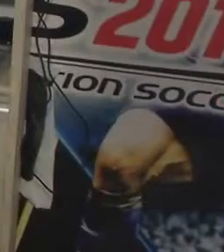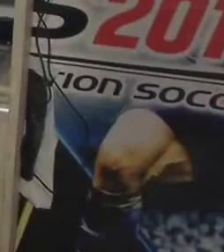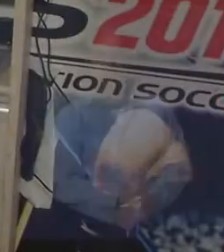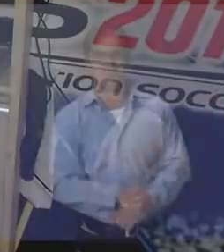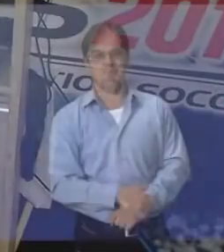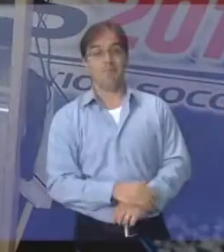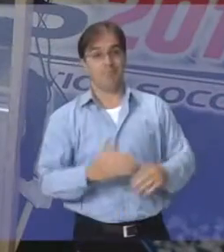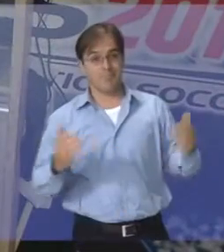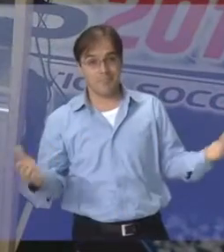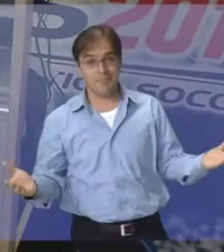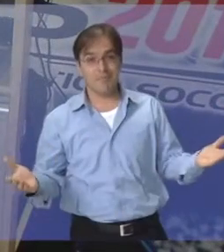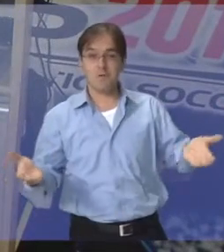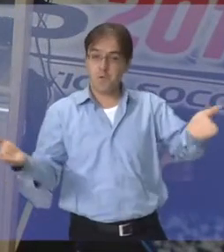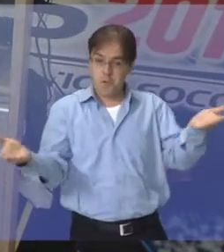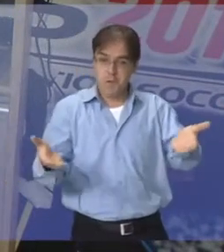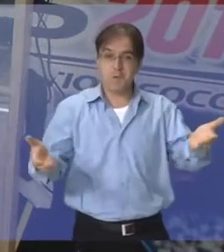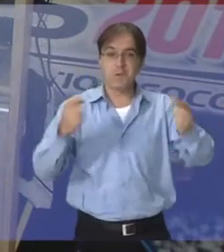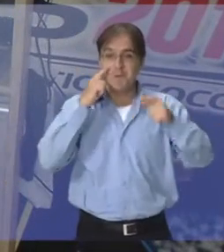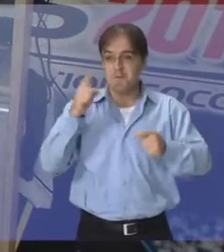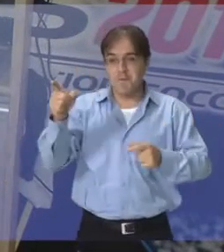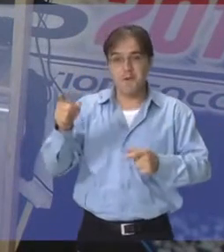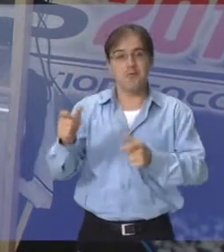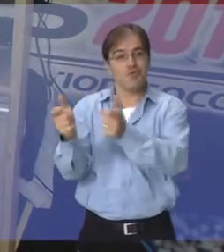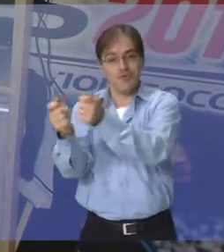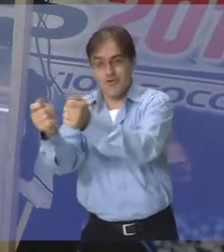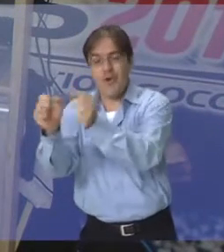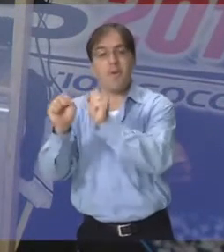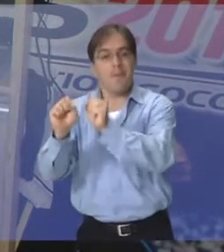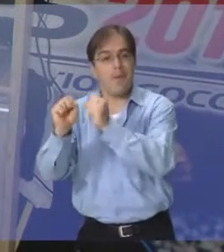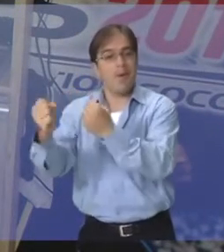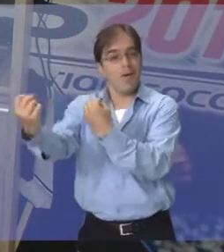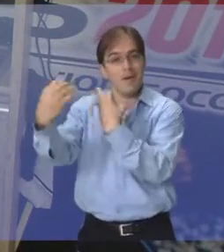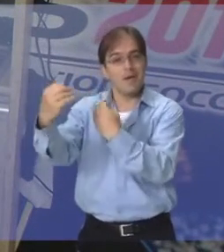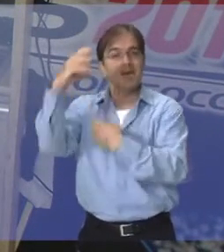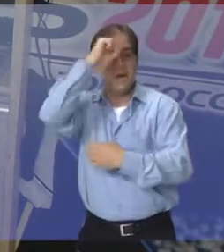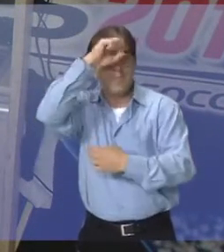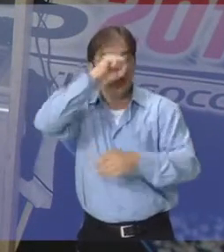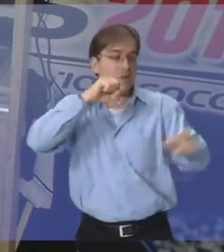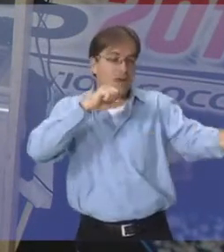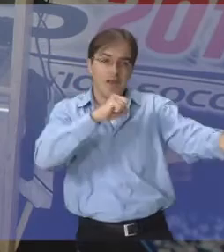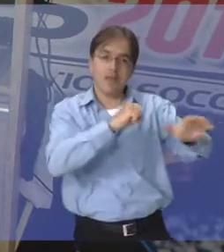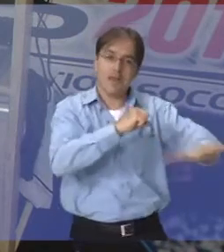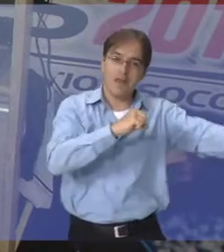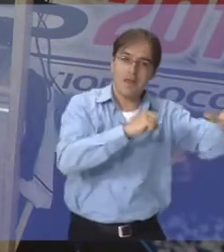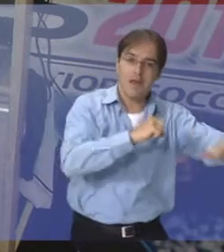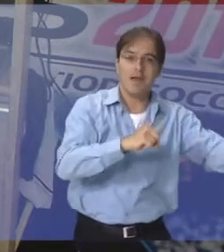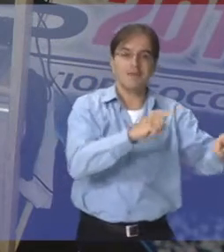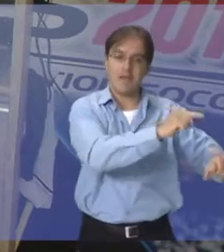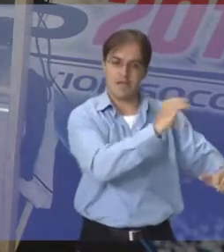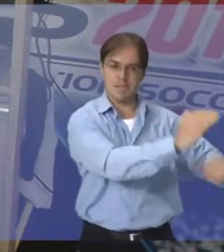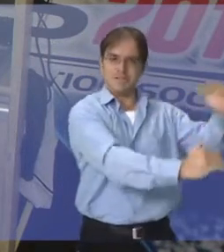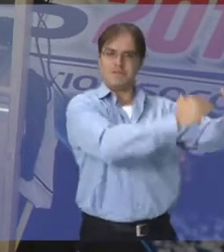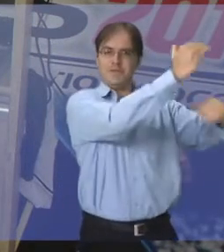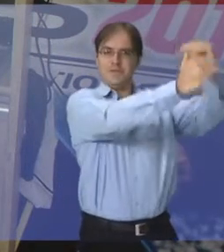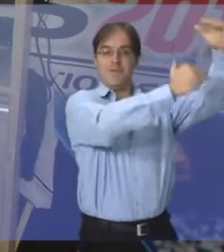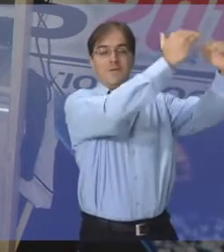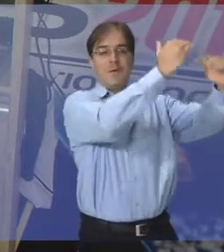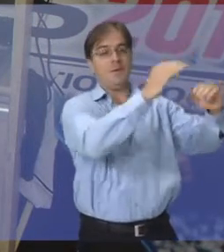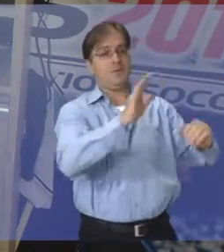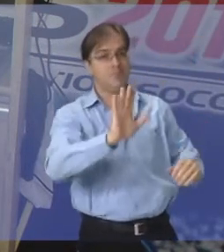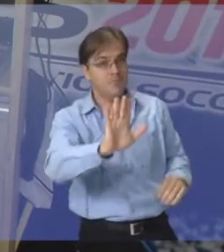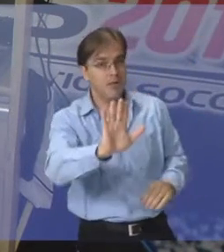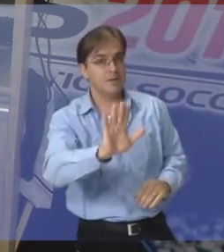No programa de hoje, você viu que os jogos podem ajudar no processo de aprendizagem das crianças e no desenvolvimento